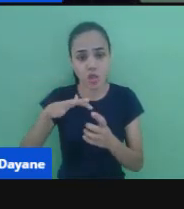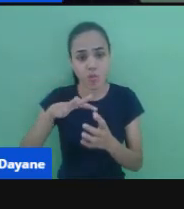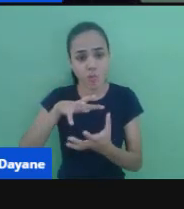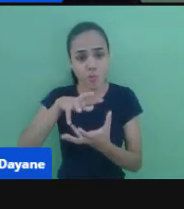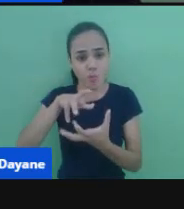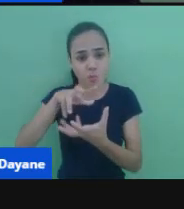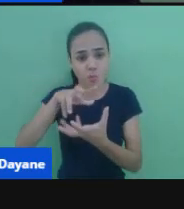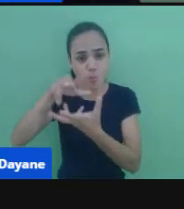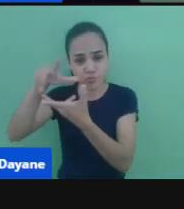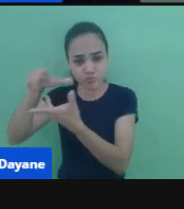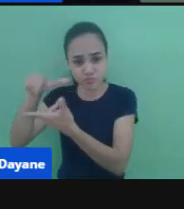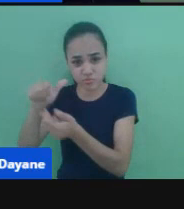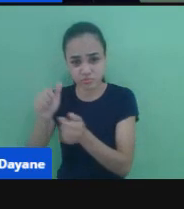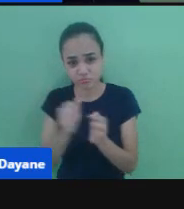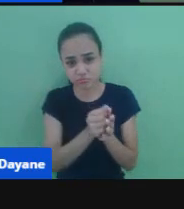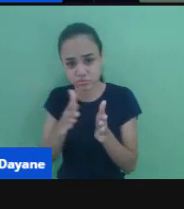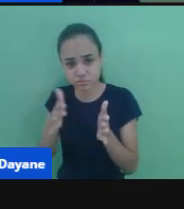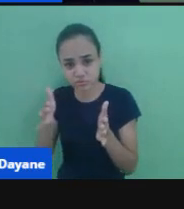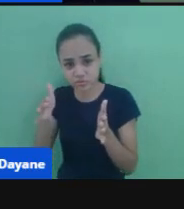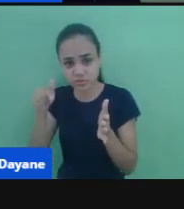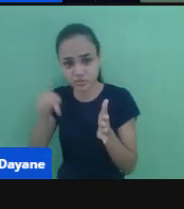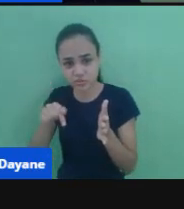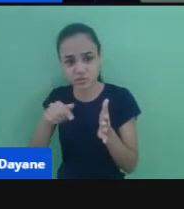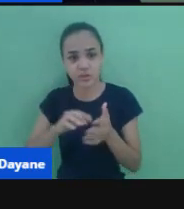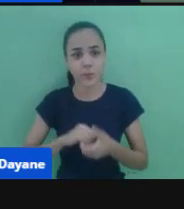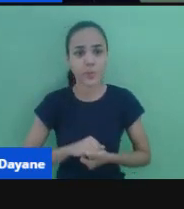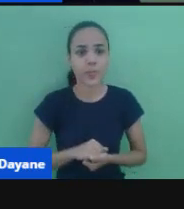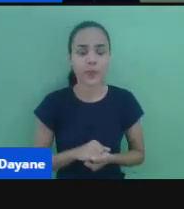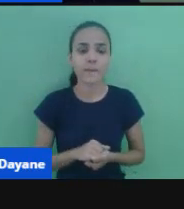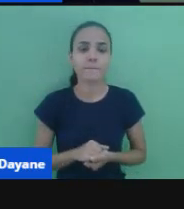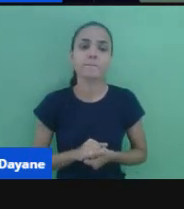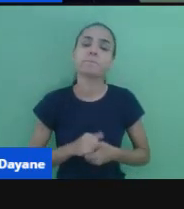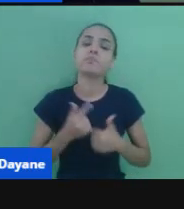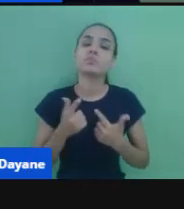bem tradicionais, que é, por exemplo,